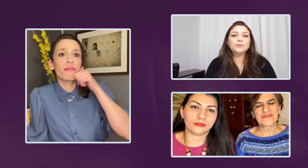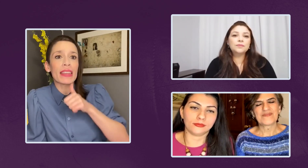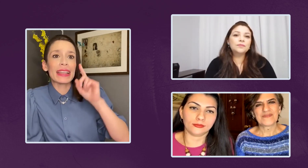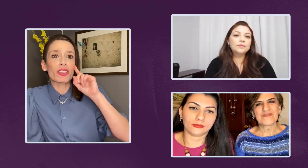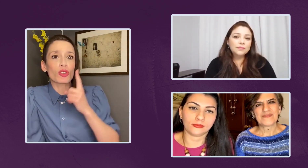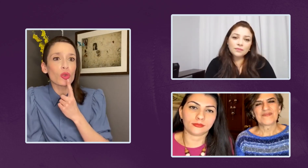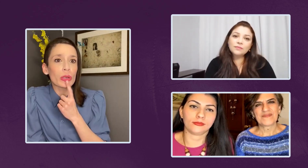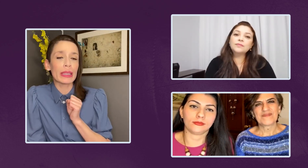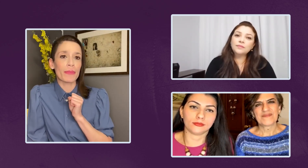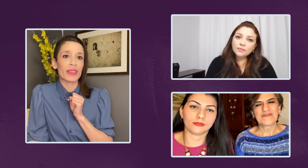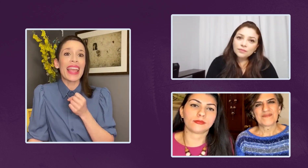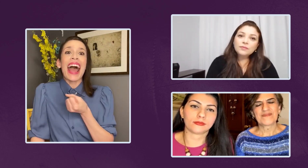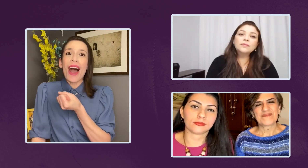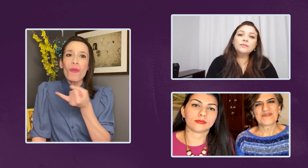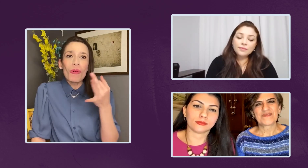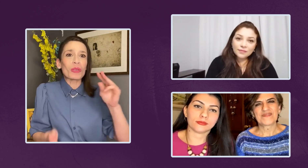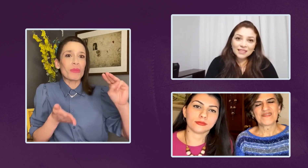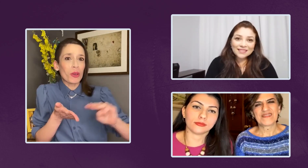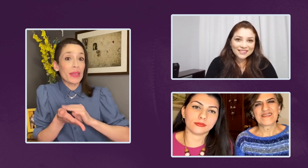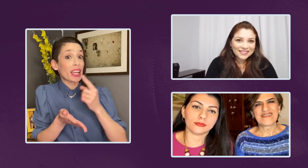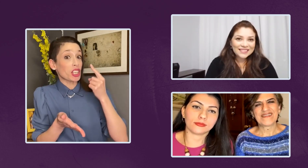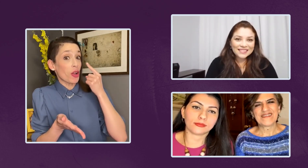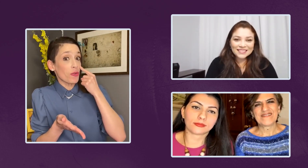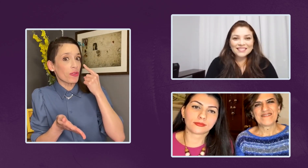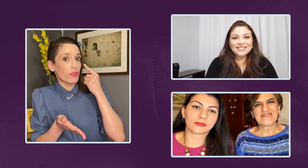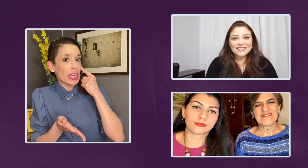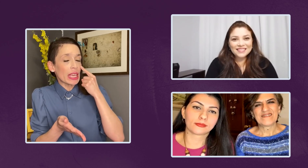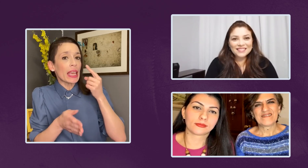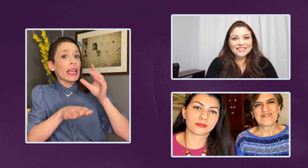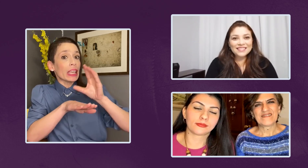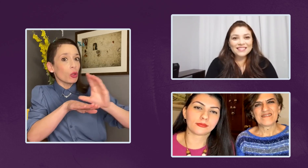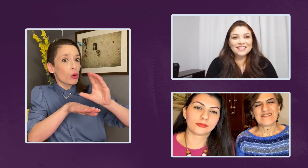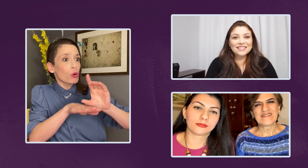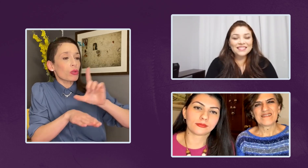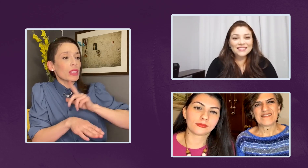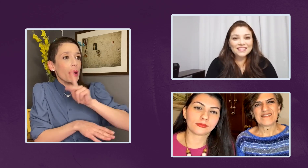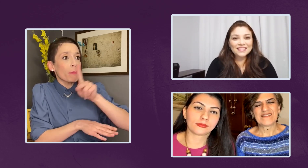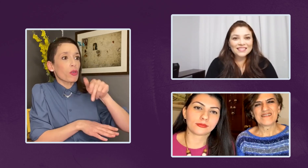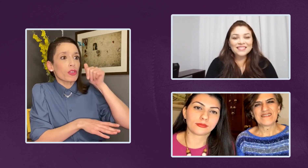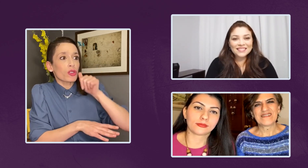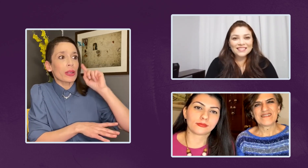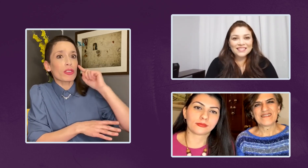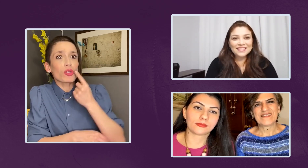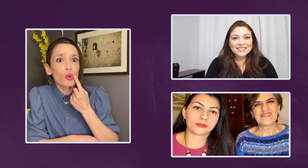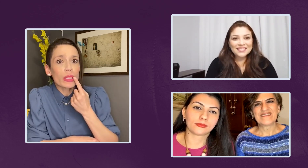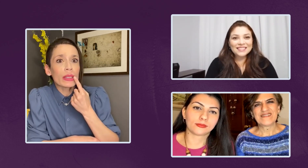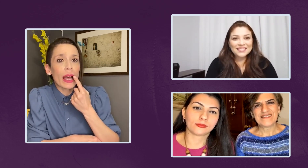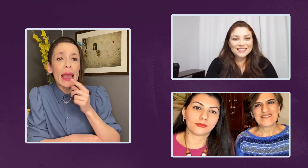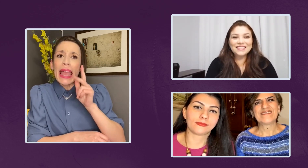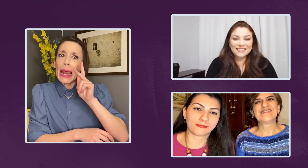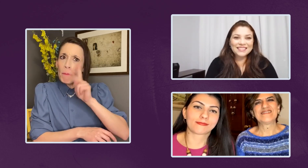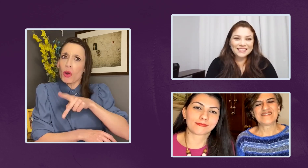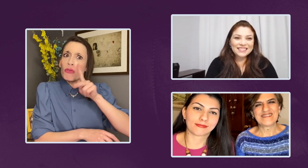minha filha é surda. Alguns mandam mensagem: eu vi que no curso tem uma professora